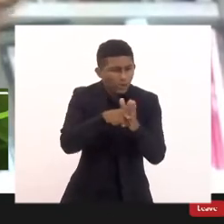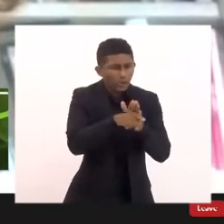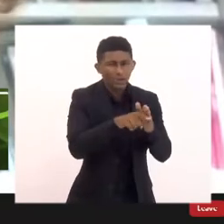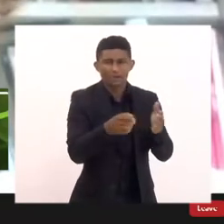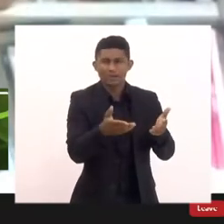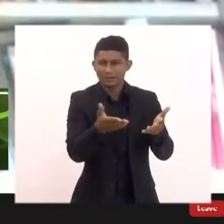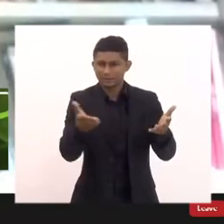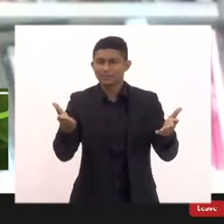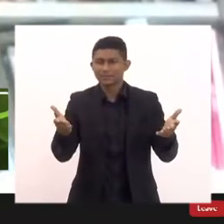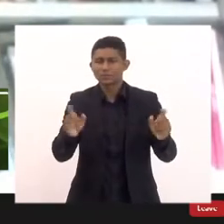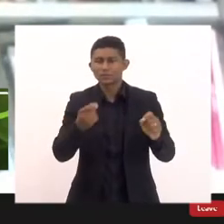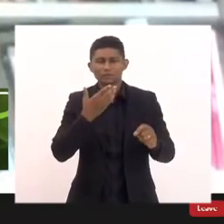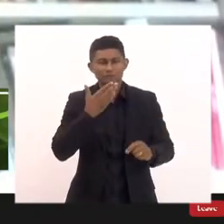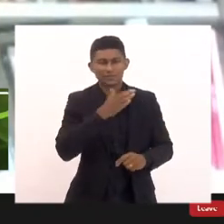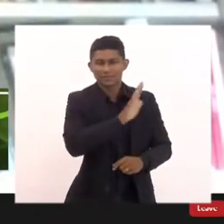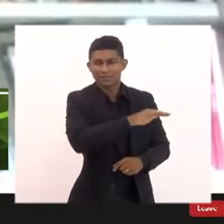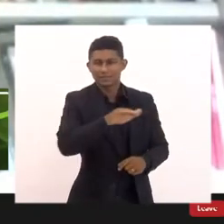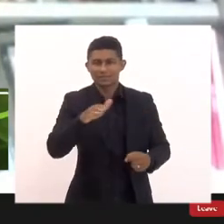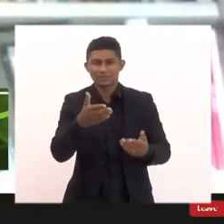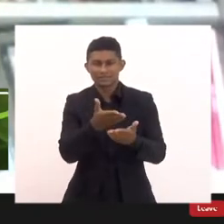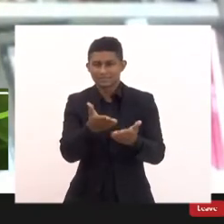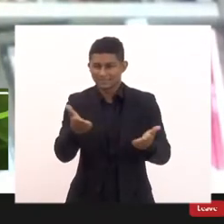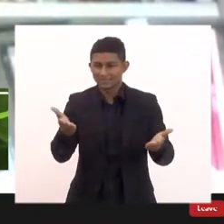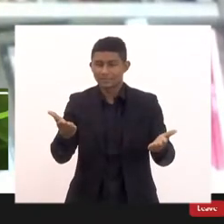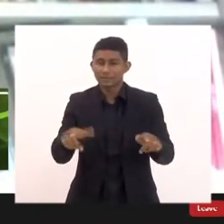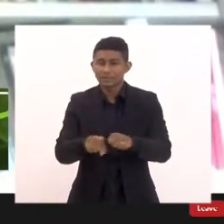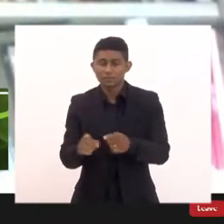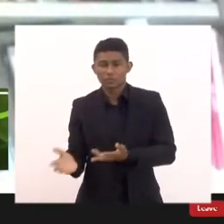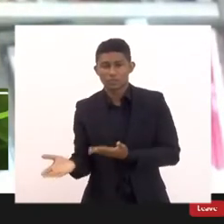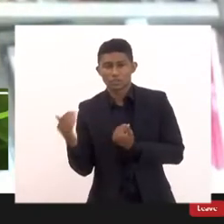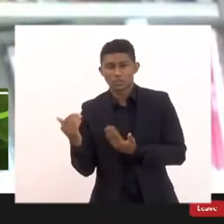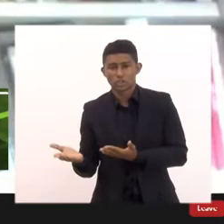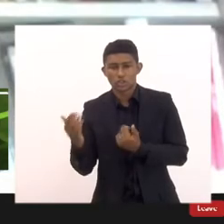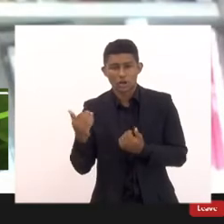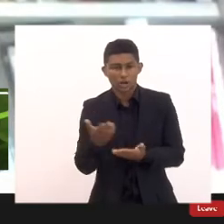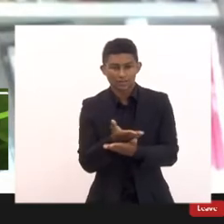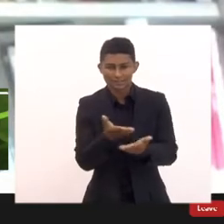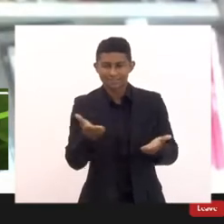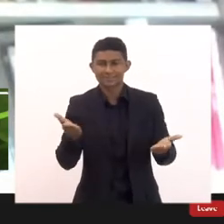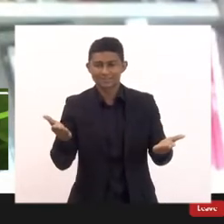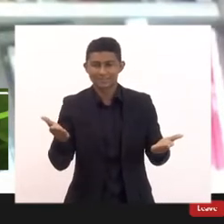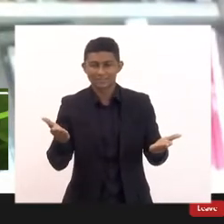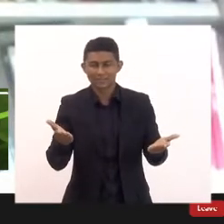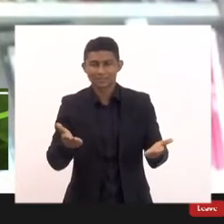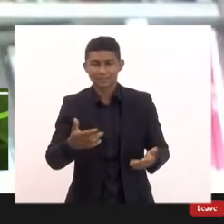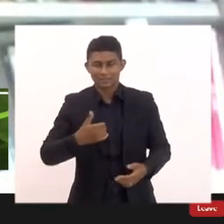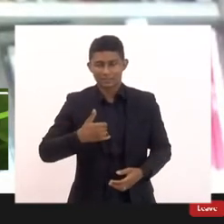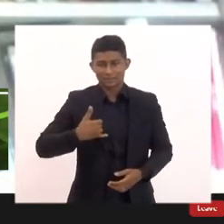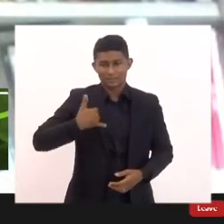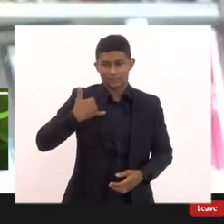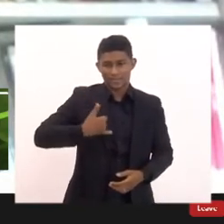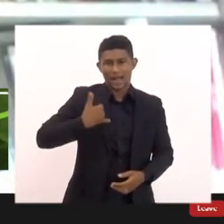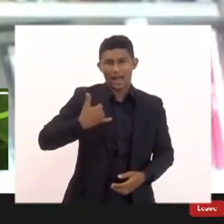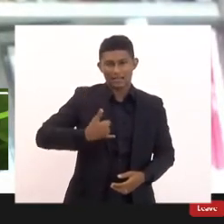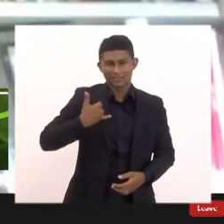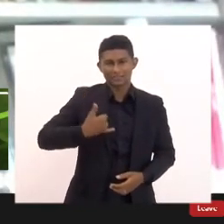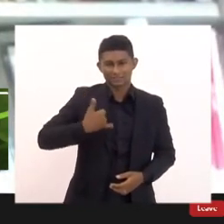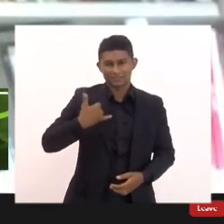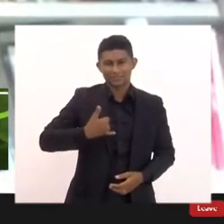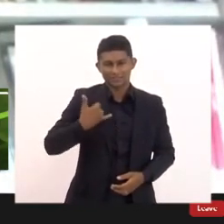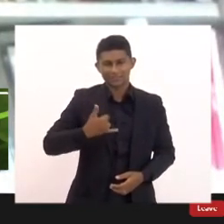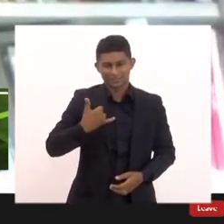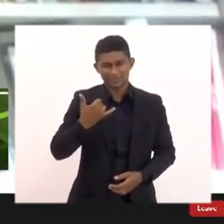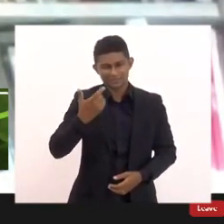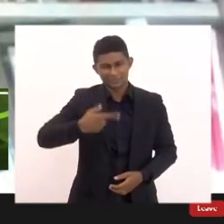às crianças e adolescentes, mas principalmente as crianças na faixa etária que nós estamos falando